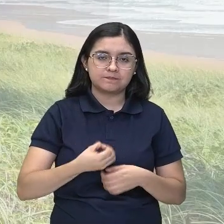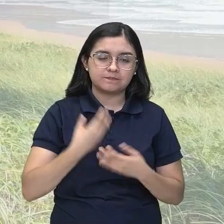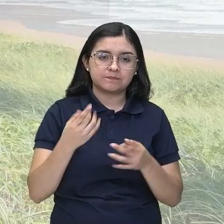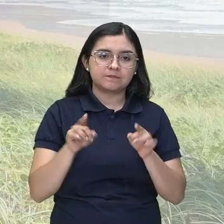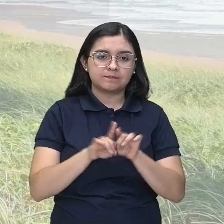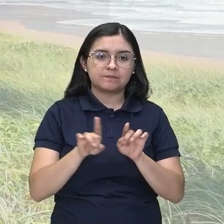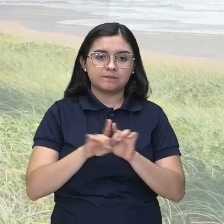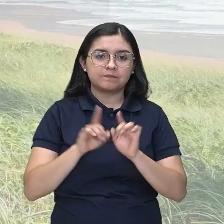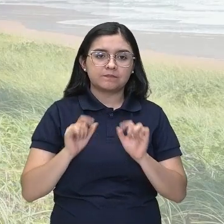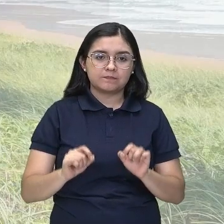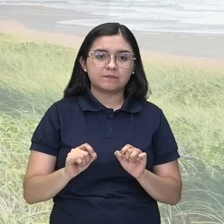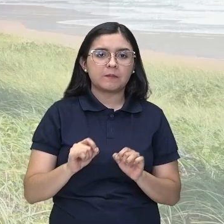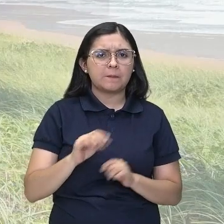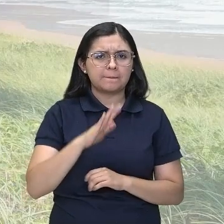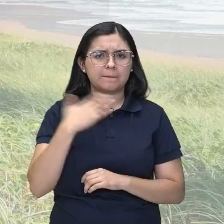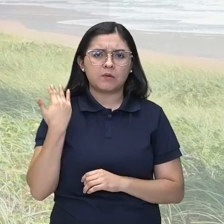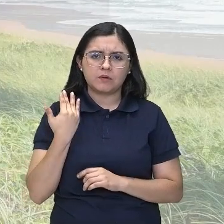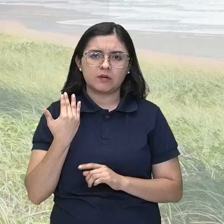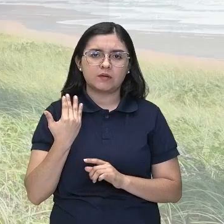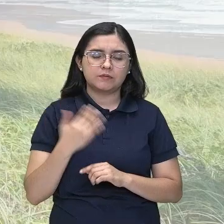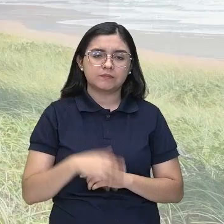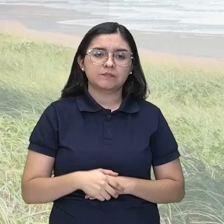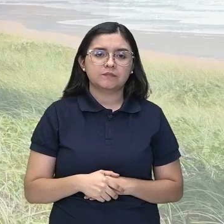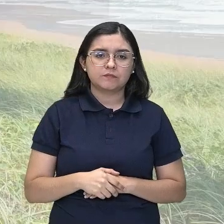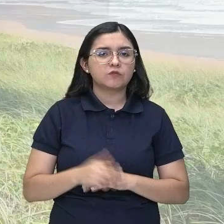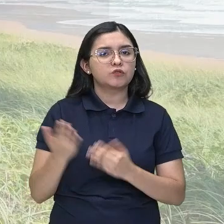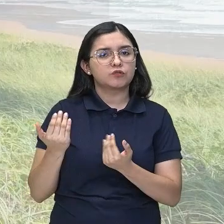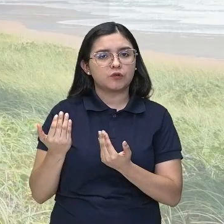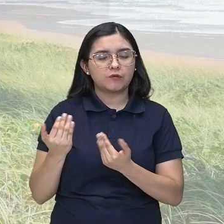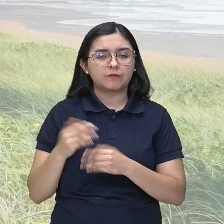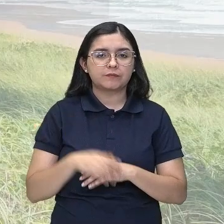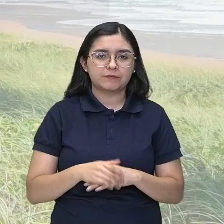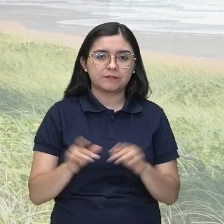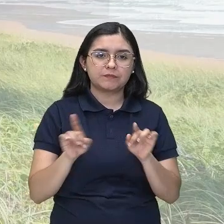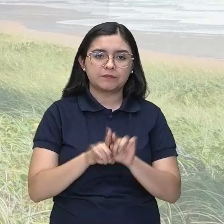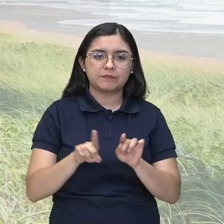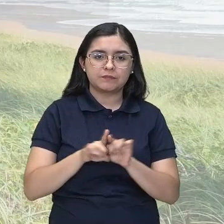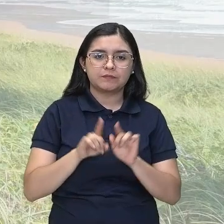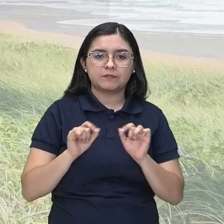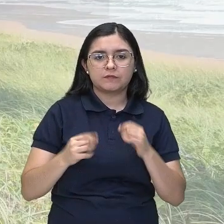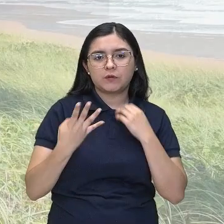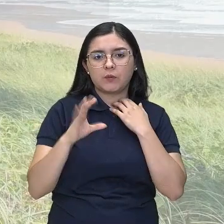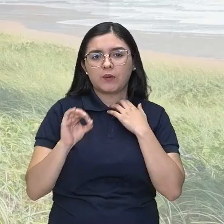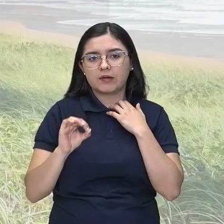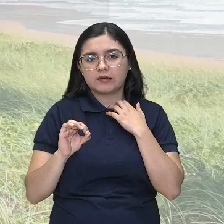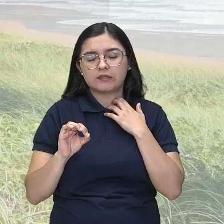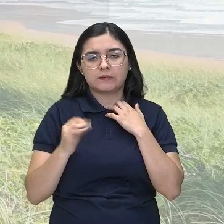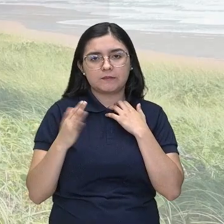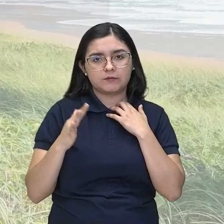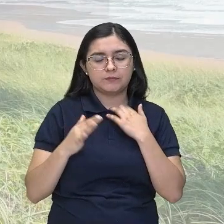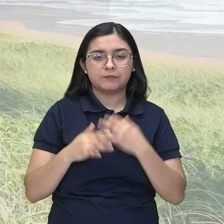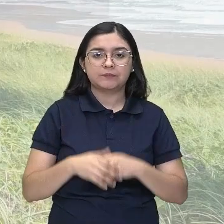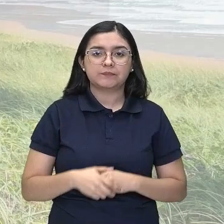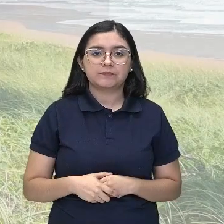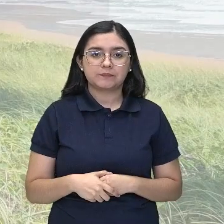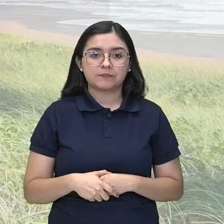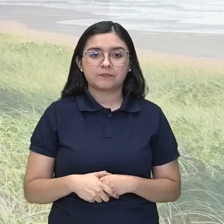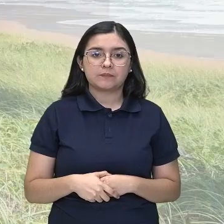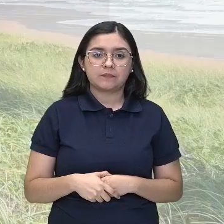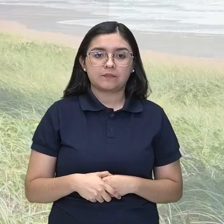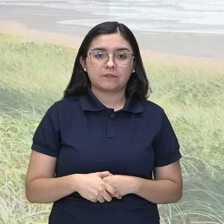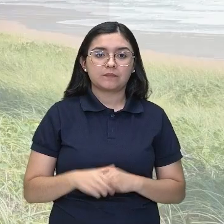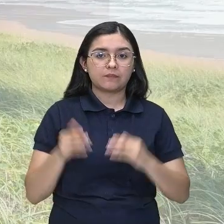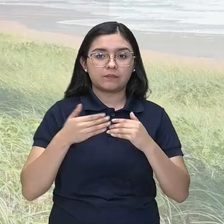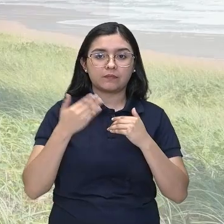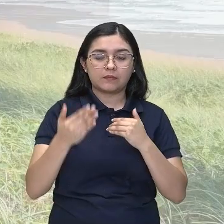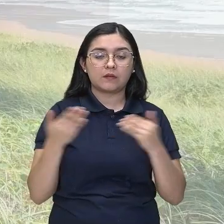nossos poetas românticos morreram muito cedo. Esse é um caso do Gonçalves Dias, acho que tinha entre 30 e 40 anos, se eu não me engano. Perfeito? Vamos